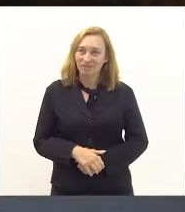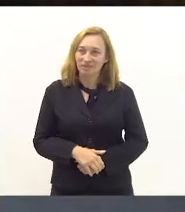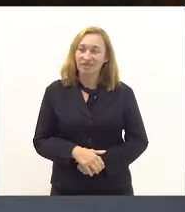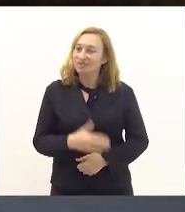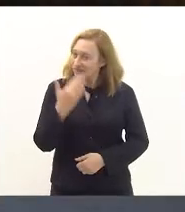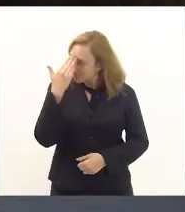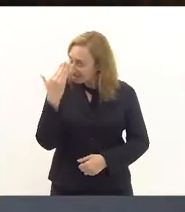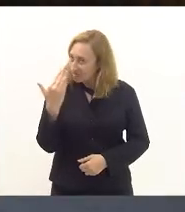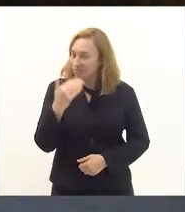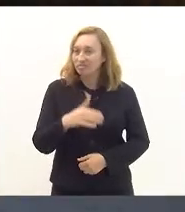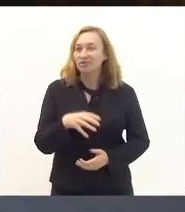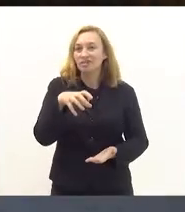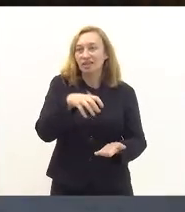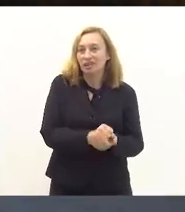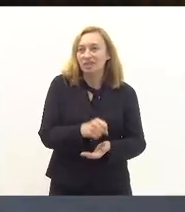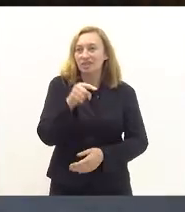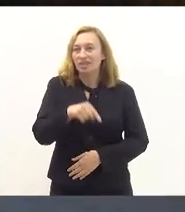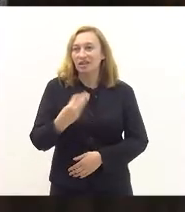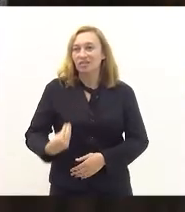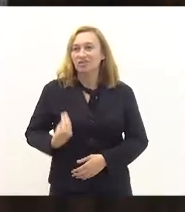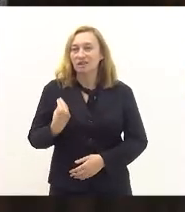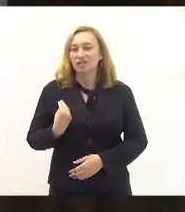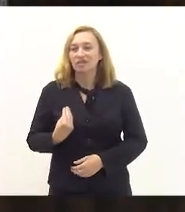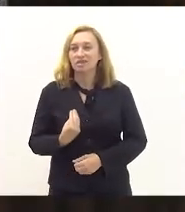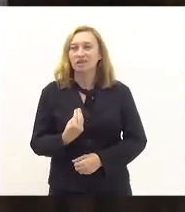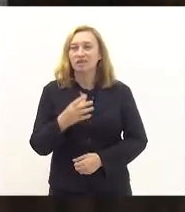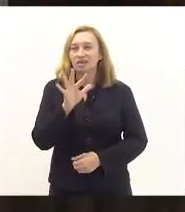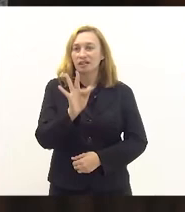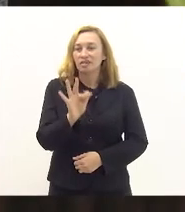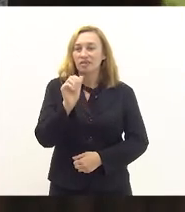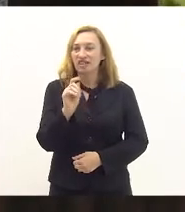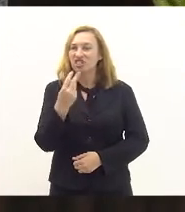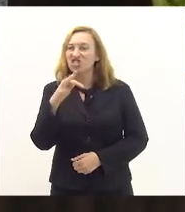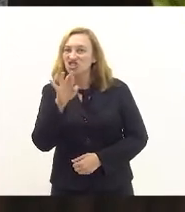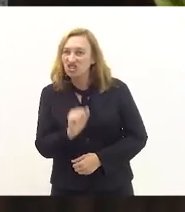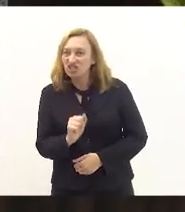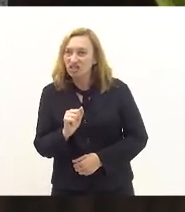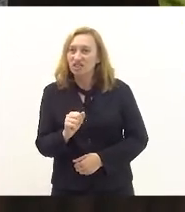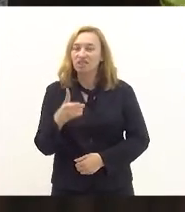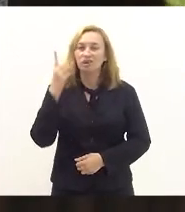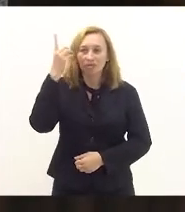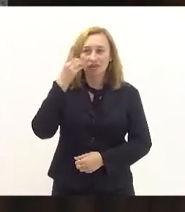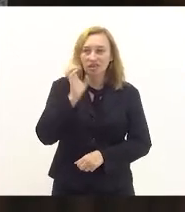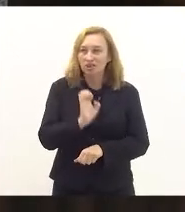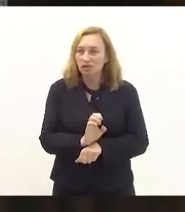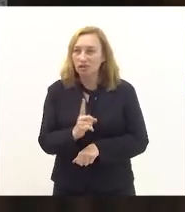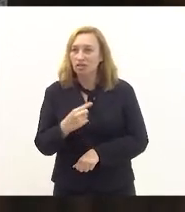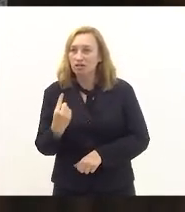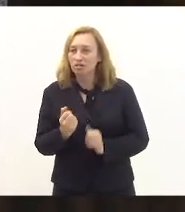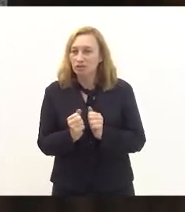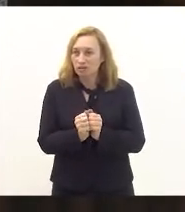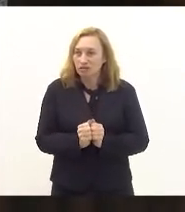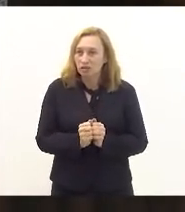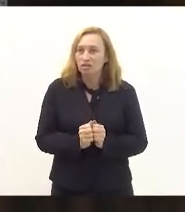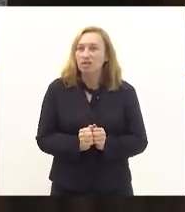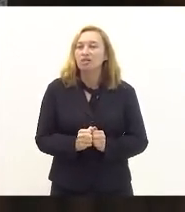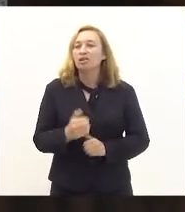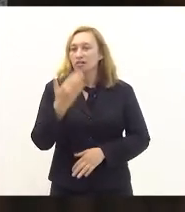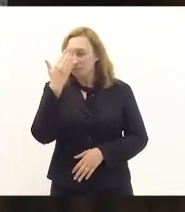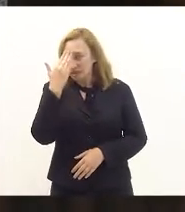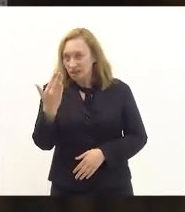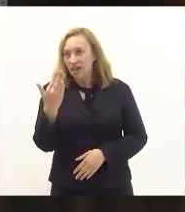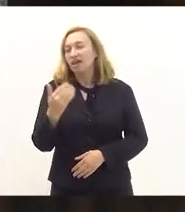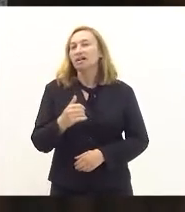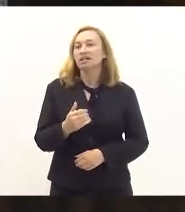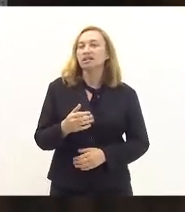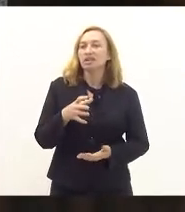Eu que agradeço. Quero registrar aqui a presença da Fatinha, que foi deputada estadual conosco aqui. Muito obrigada por estar